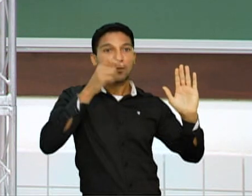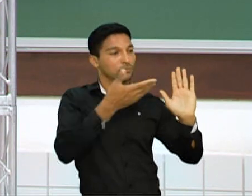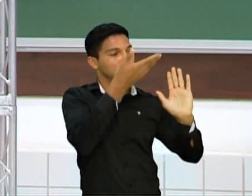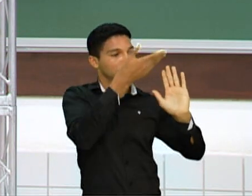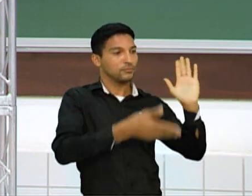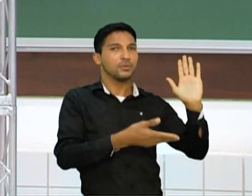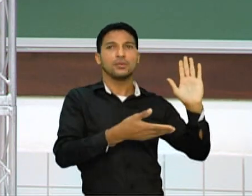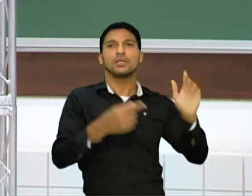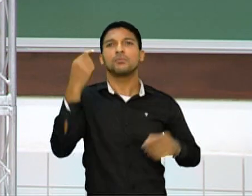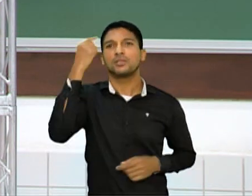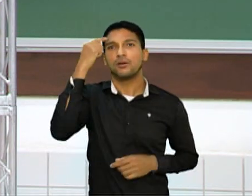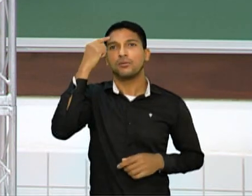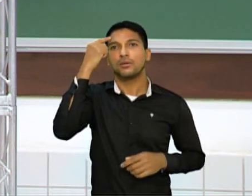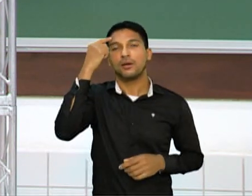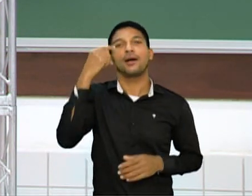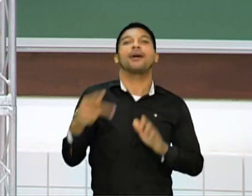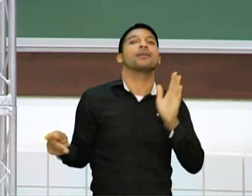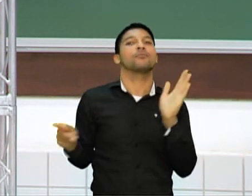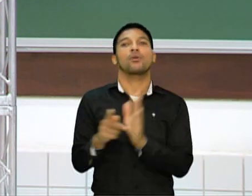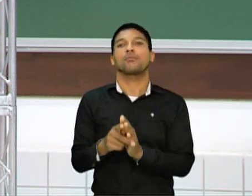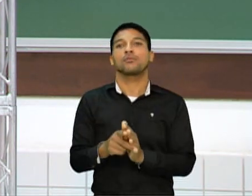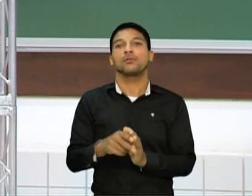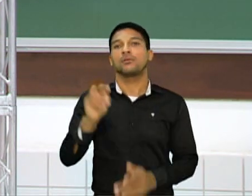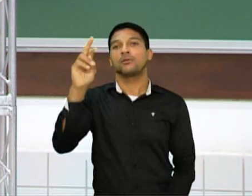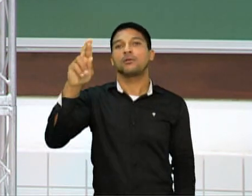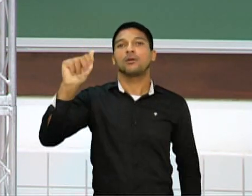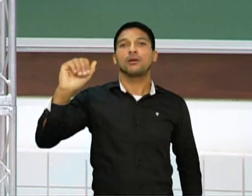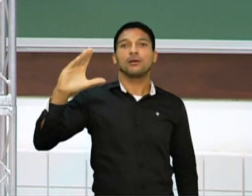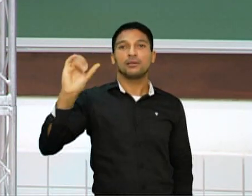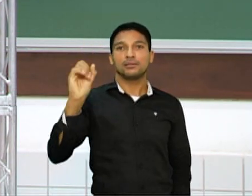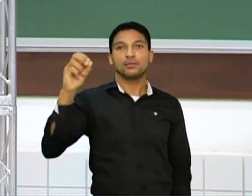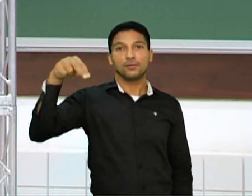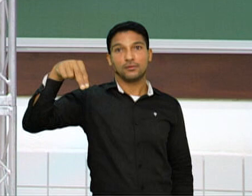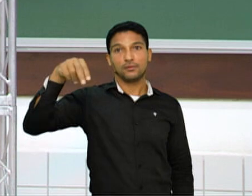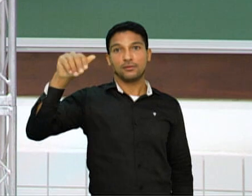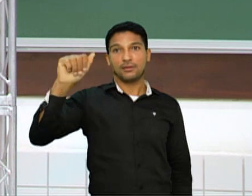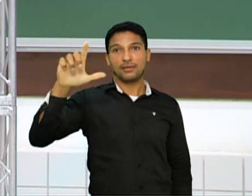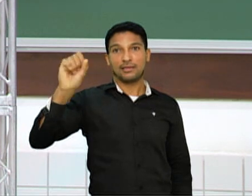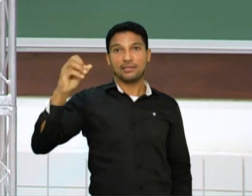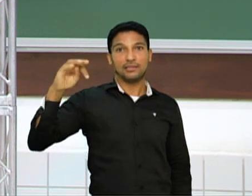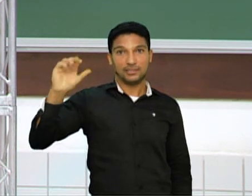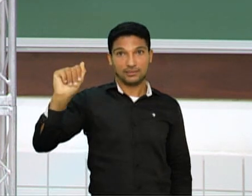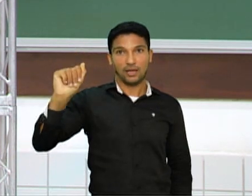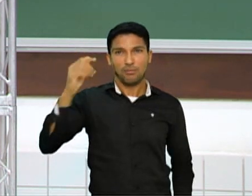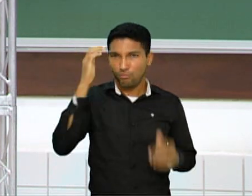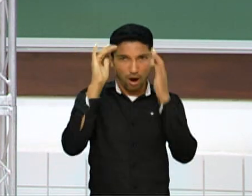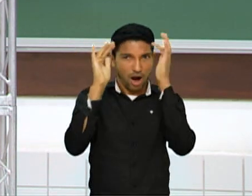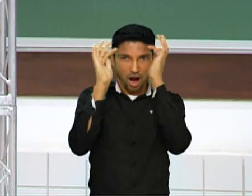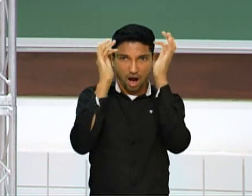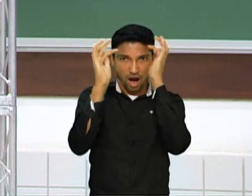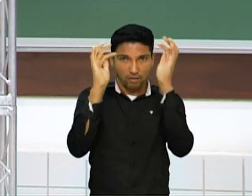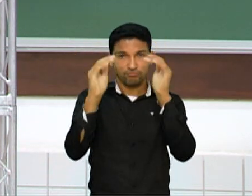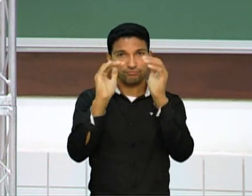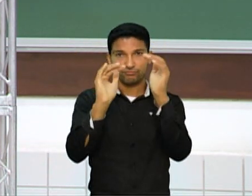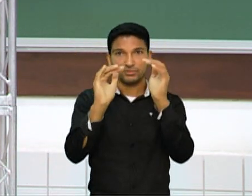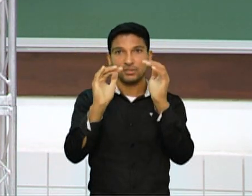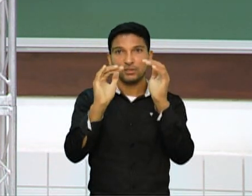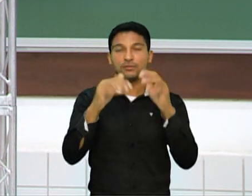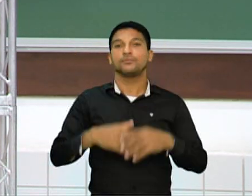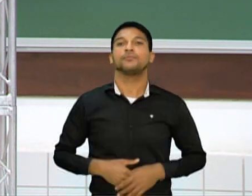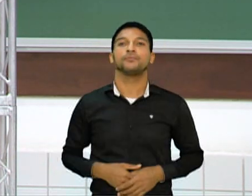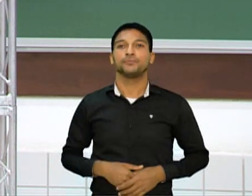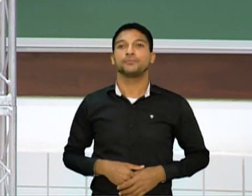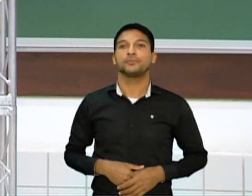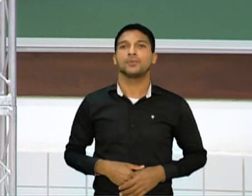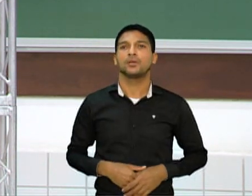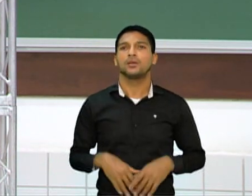é racionalista. Por quê? O que vai dizer aquilo que é verdadeiro, aquilo que está, com a primazia, ou